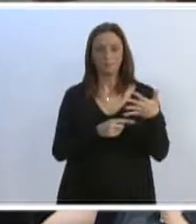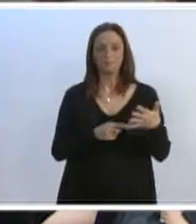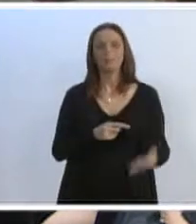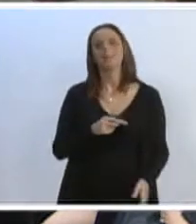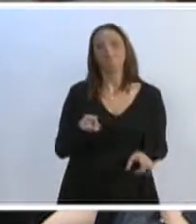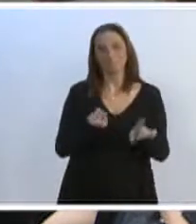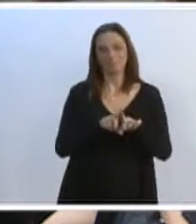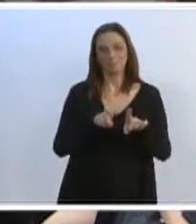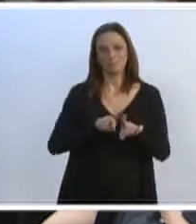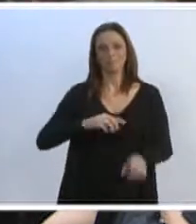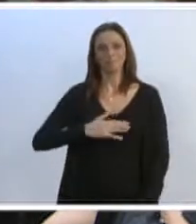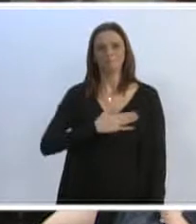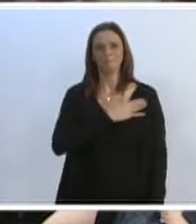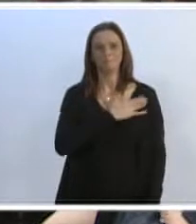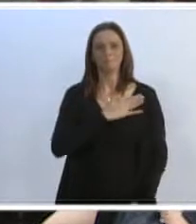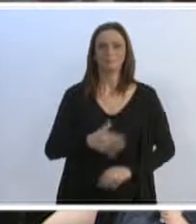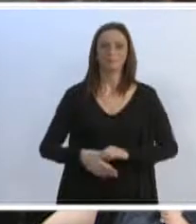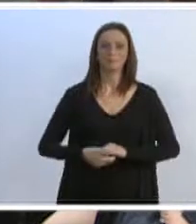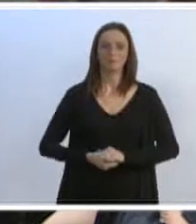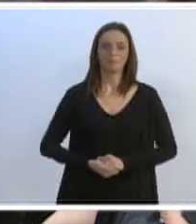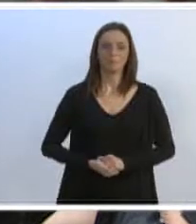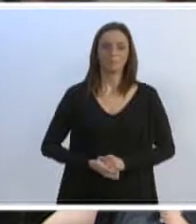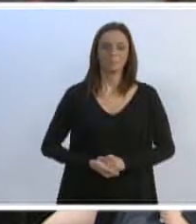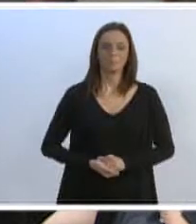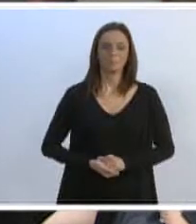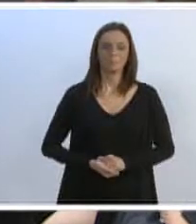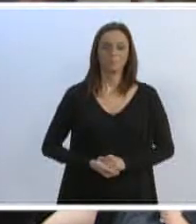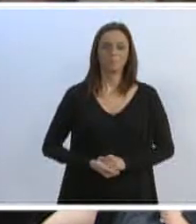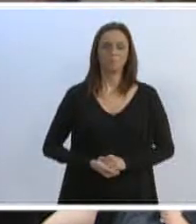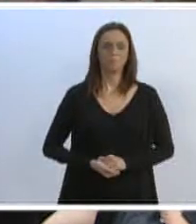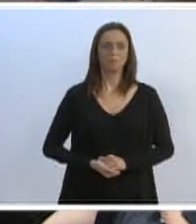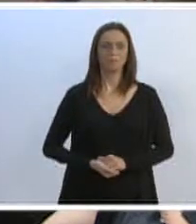se consolida também na plataforma digital.